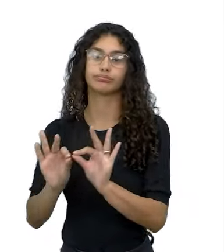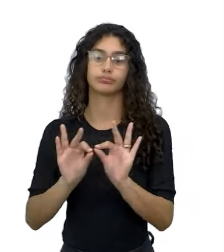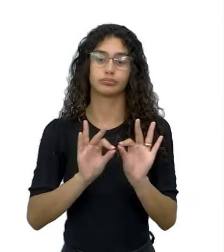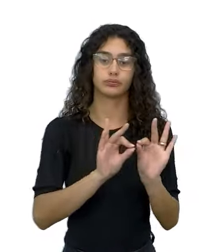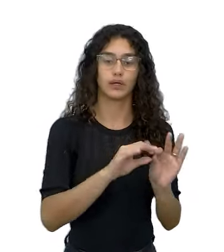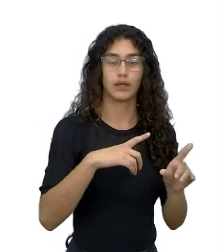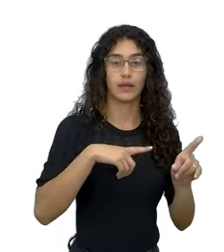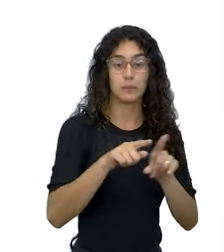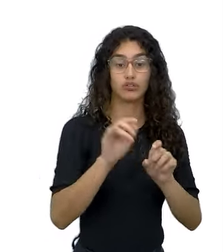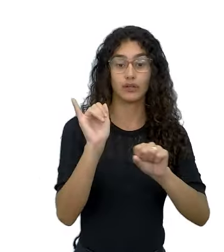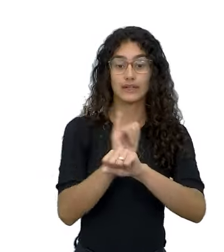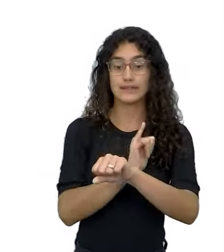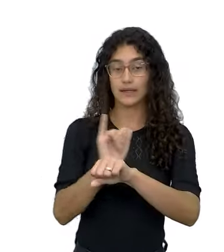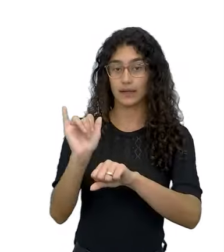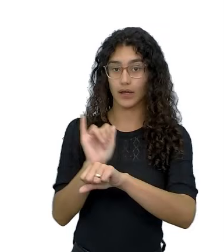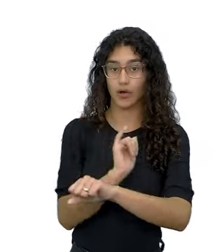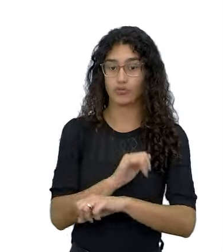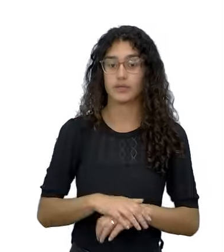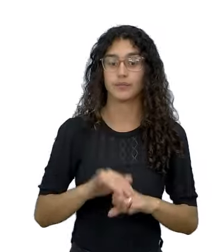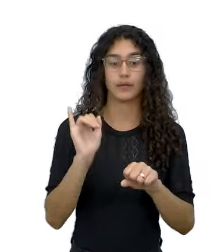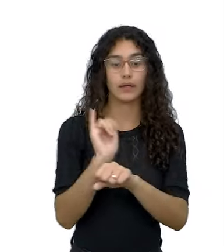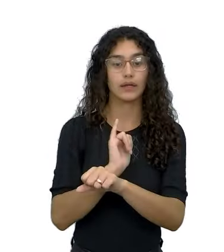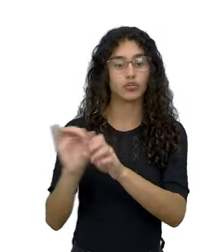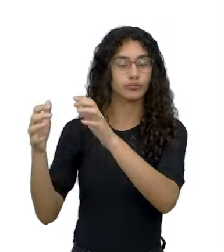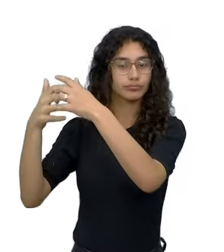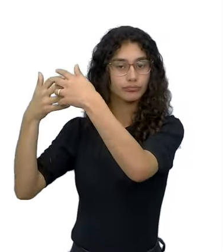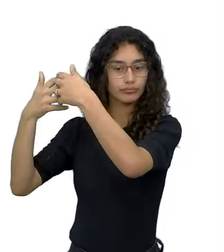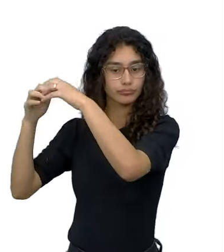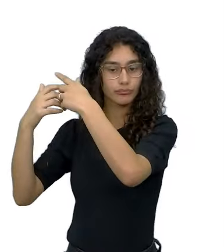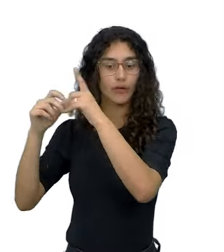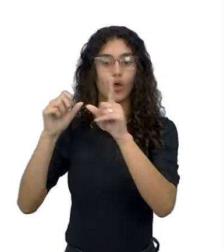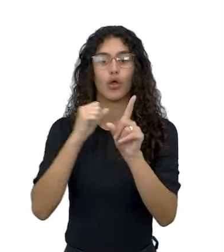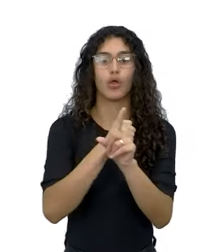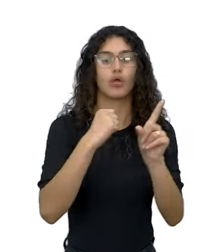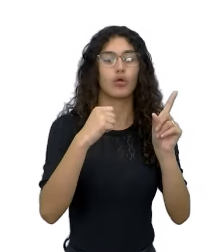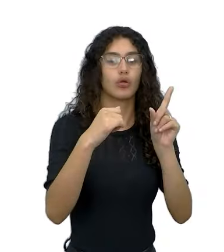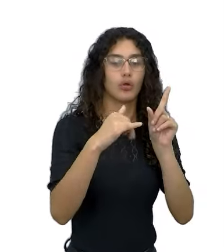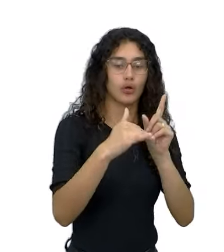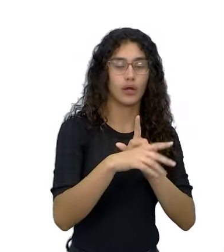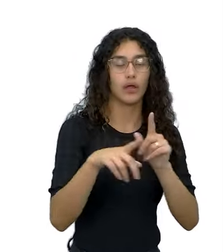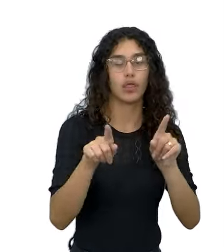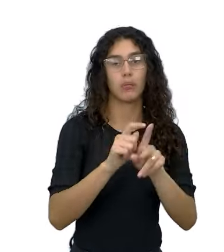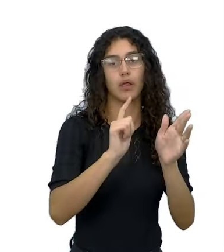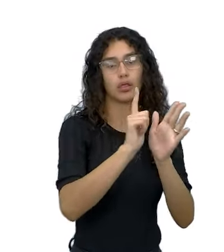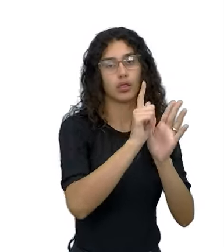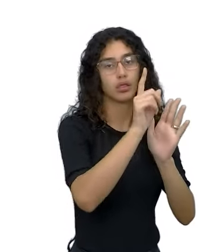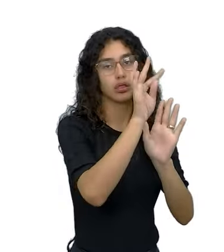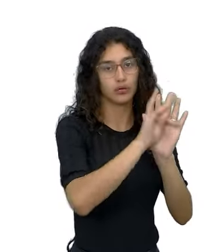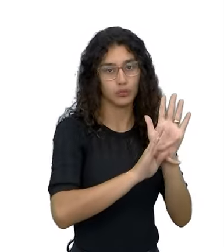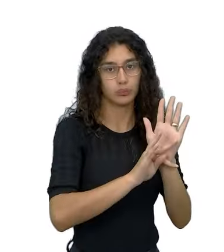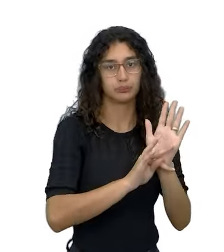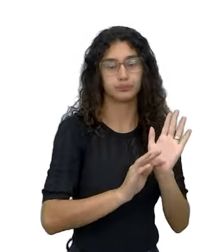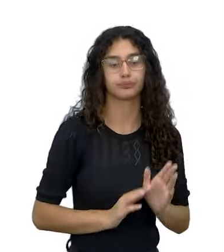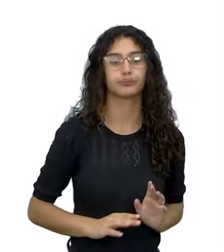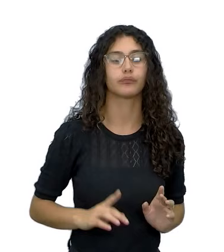de estratégias, que são as estratégias cognitivas, socio-interacionais e textuais. As cognitivas,